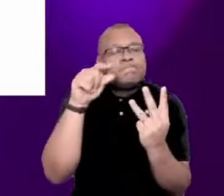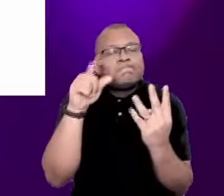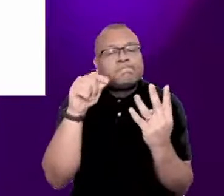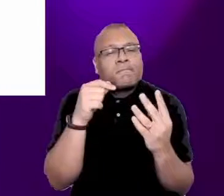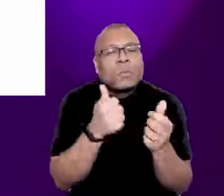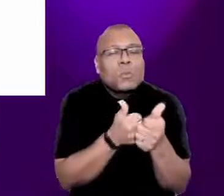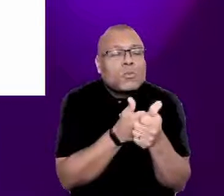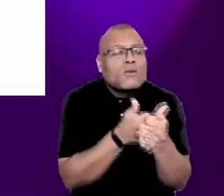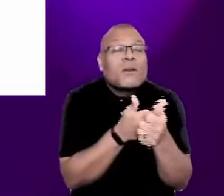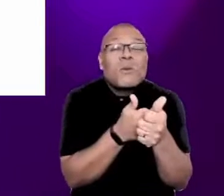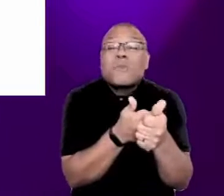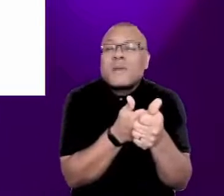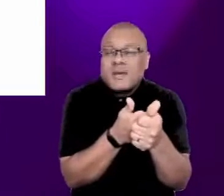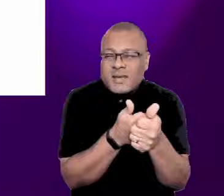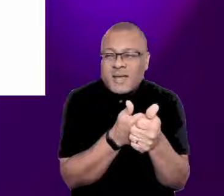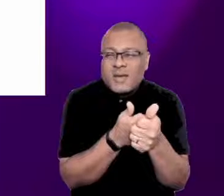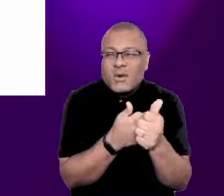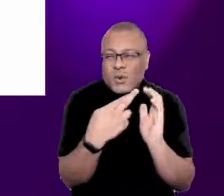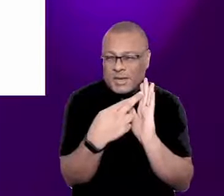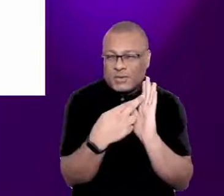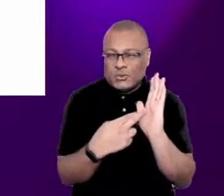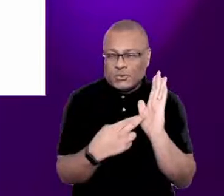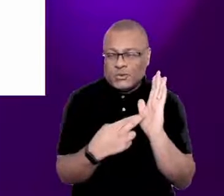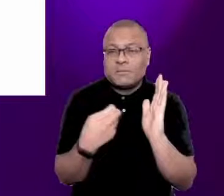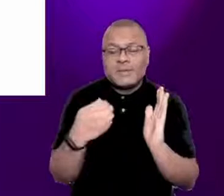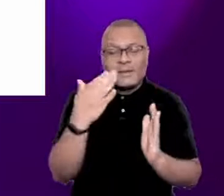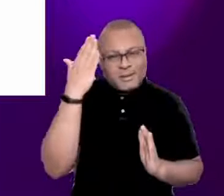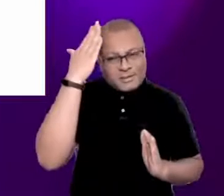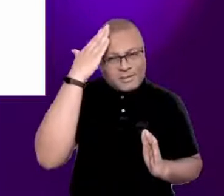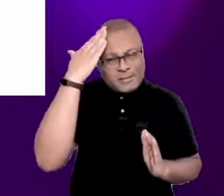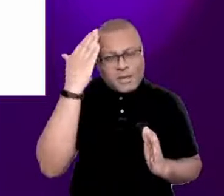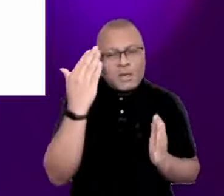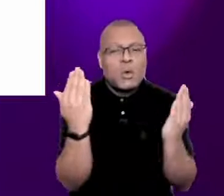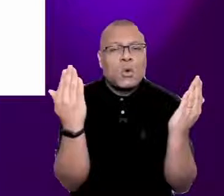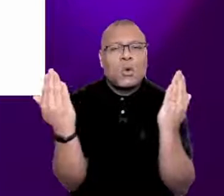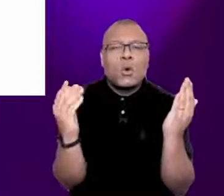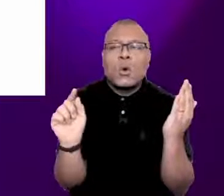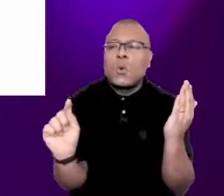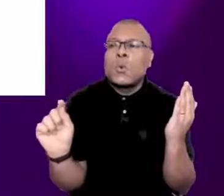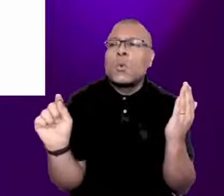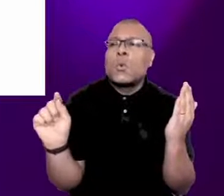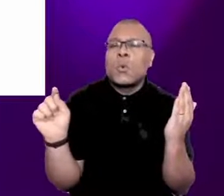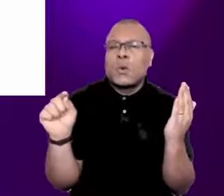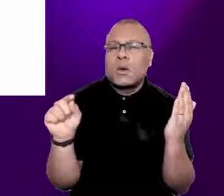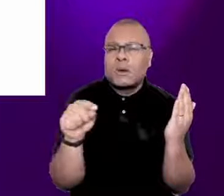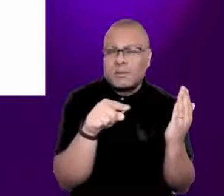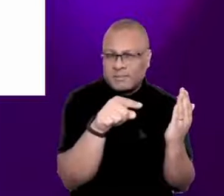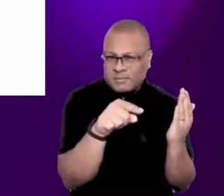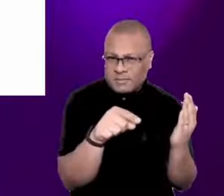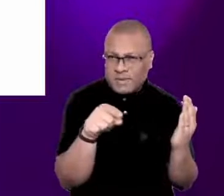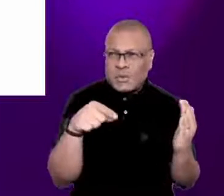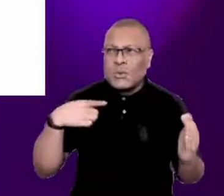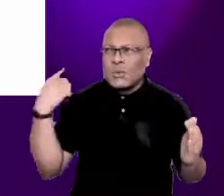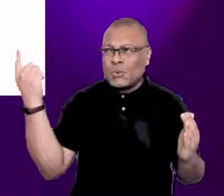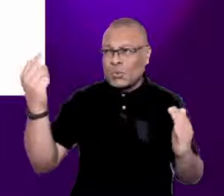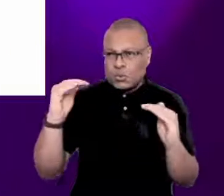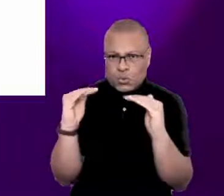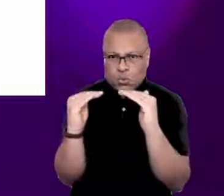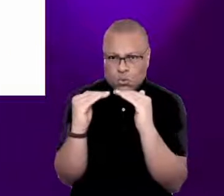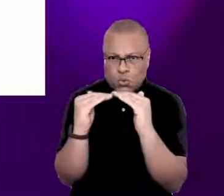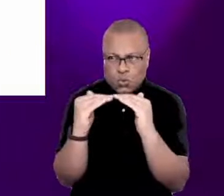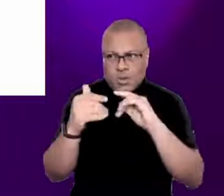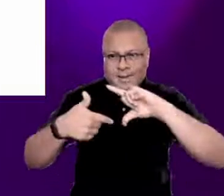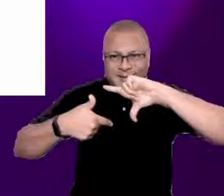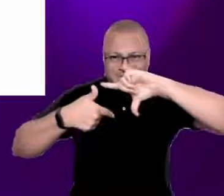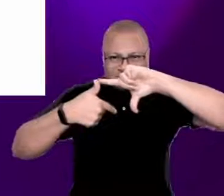medir, nós precisamos saber com quem que a gente quer se comparar, saber se essa escala é validada, se tem tradução